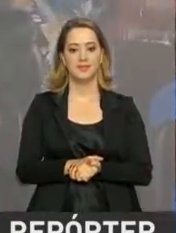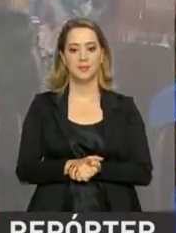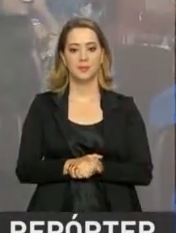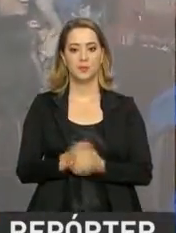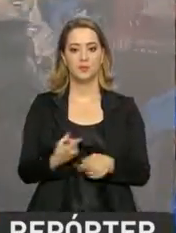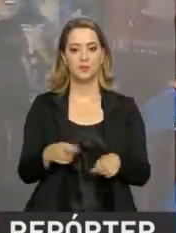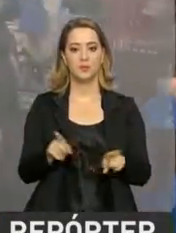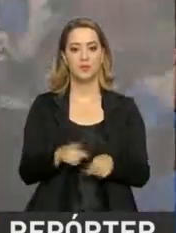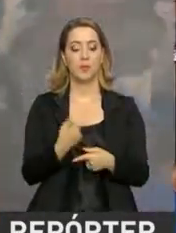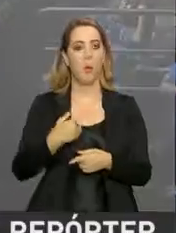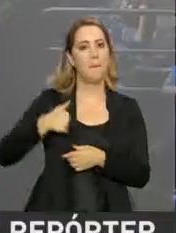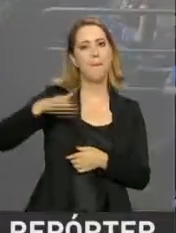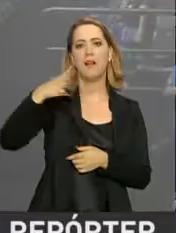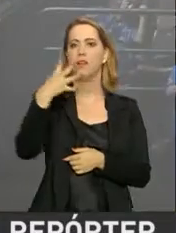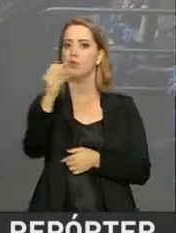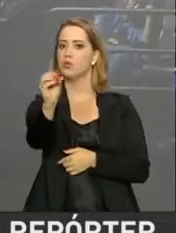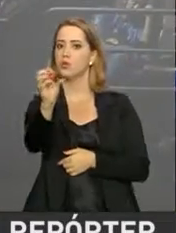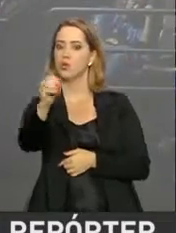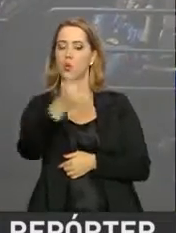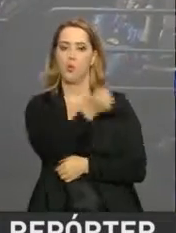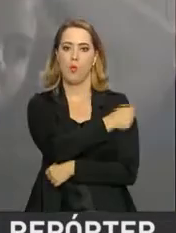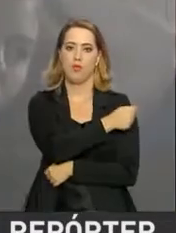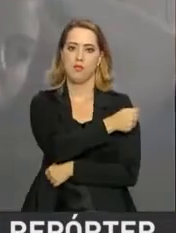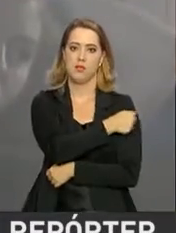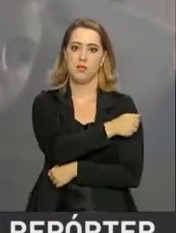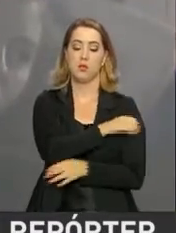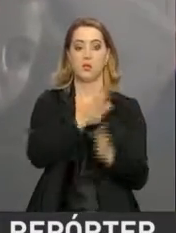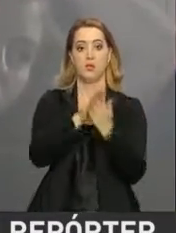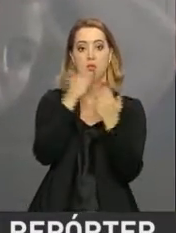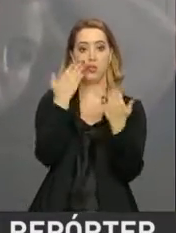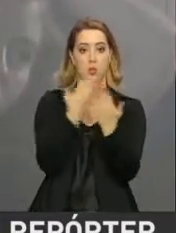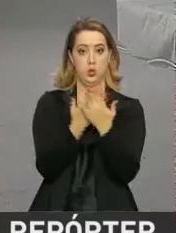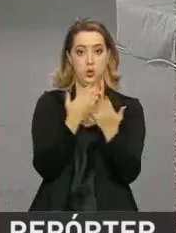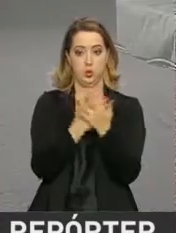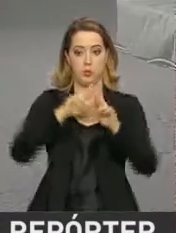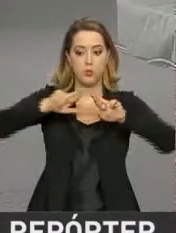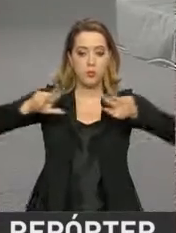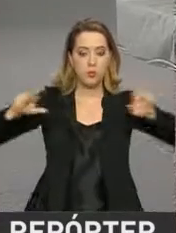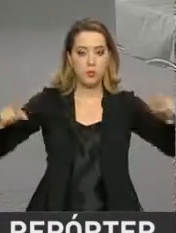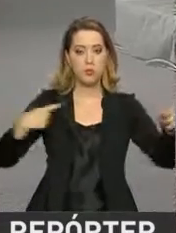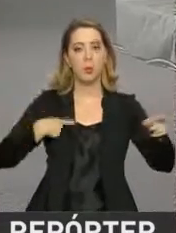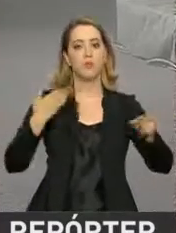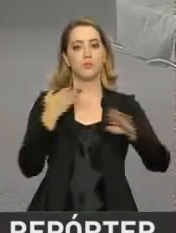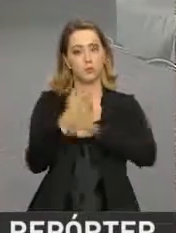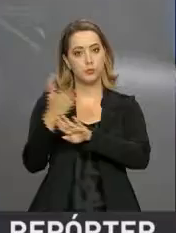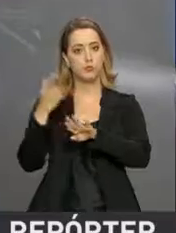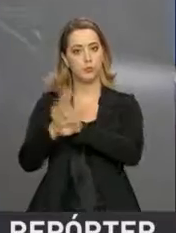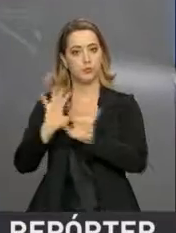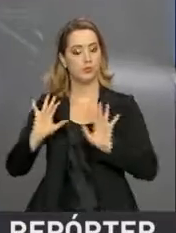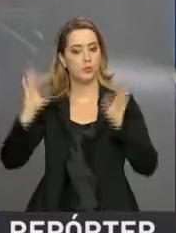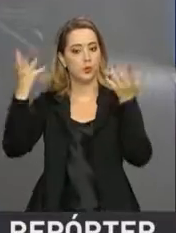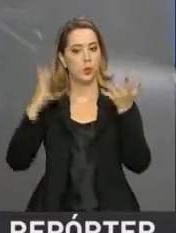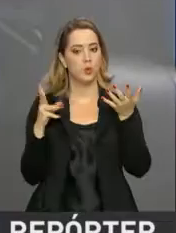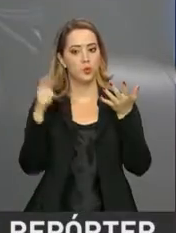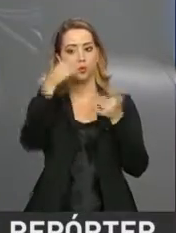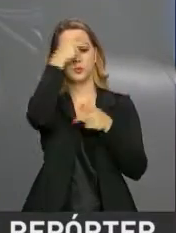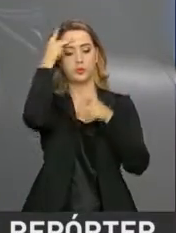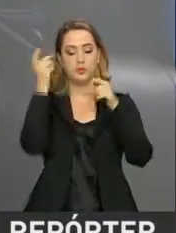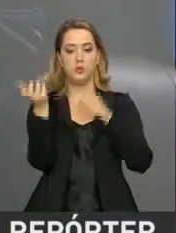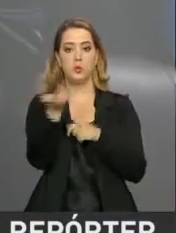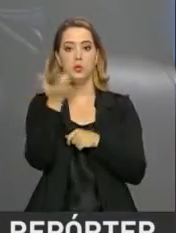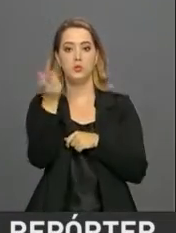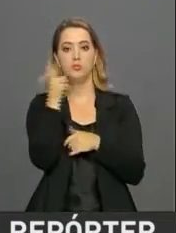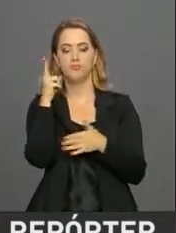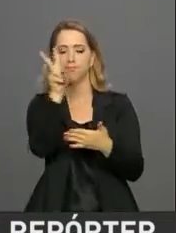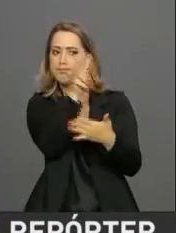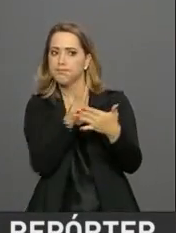Mais de 400 alunos de escolas particulares e públicas participaram do evento. Todo mundo querendo revisar